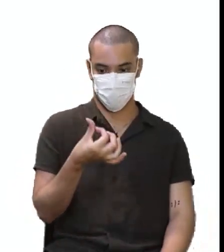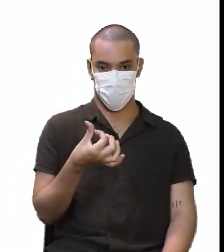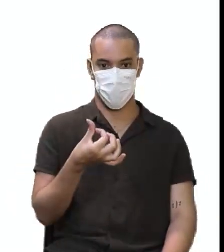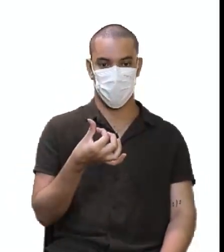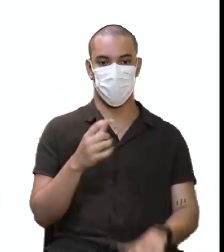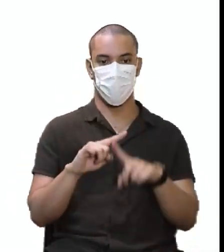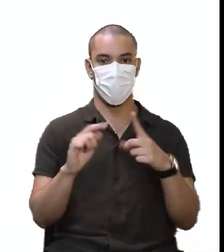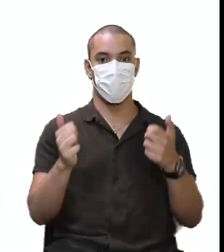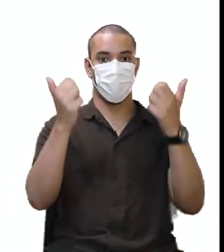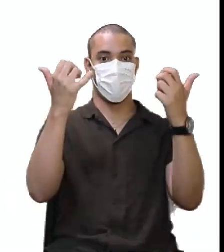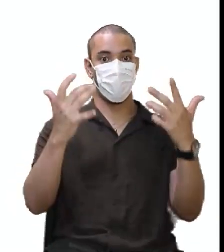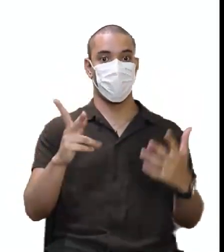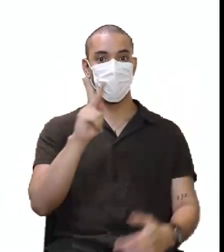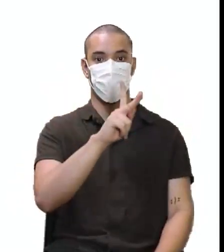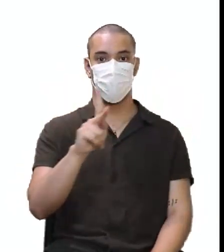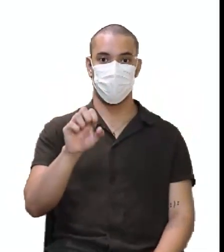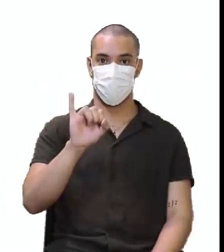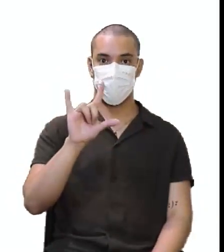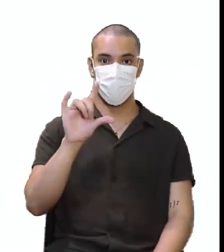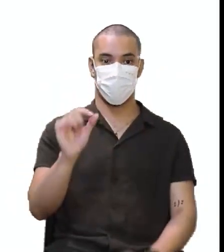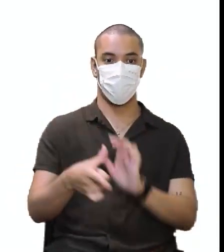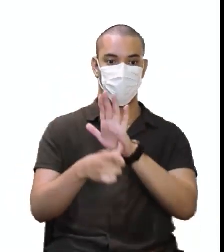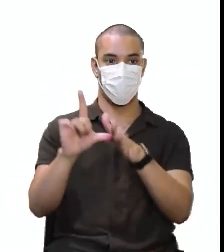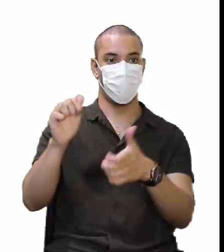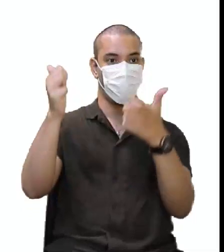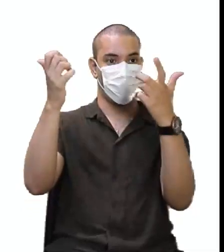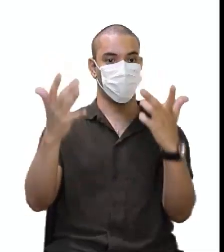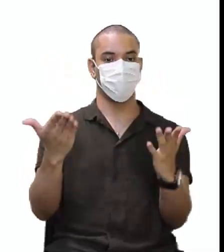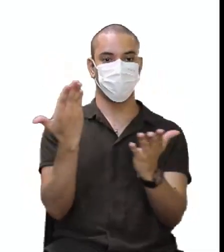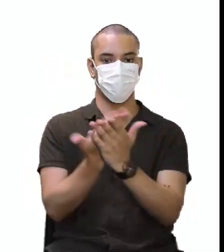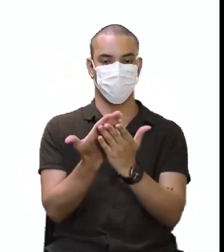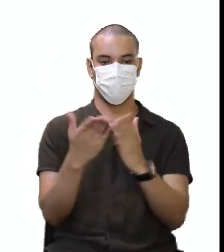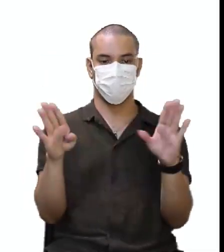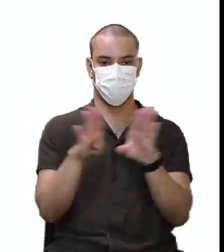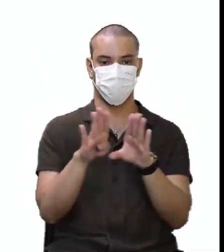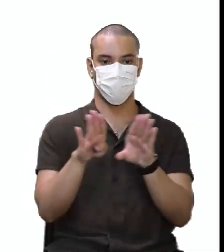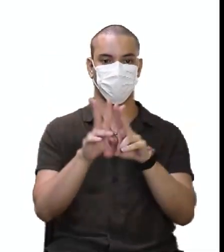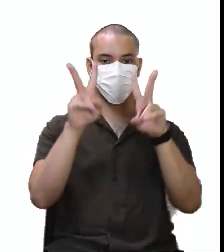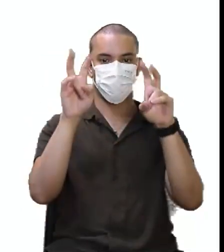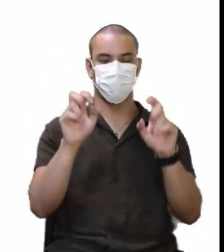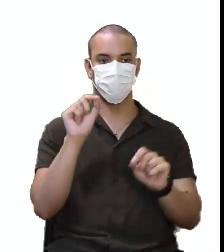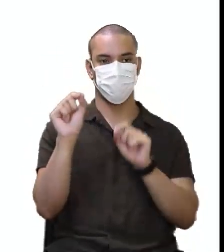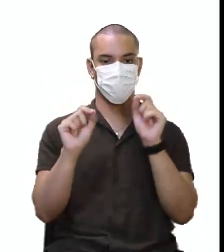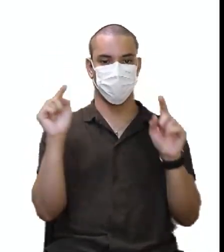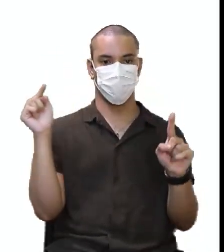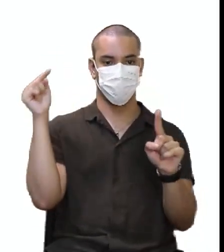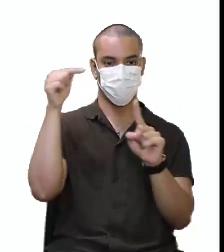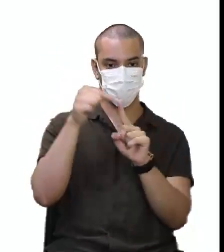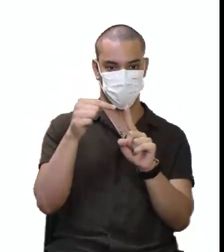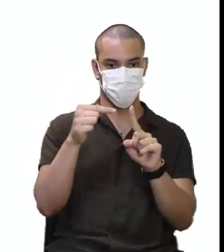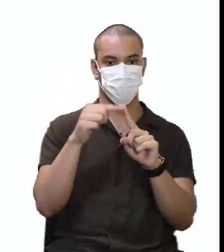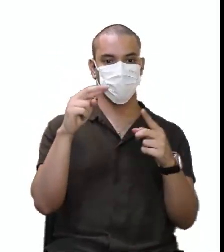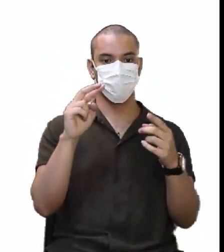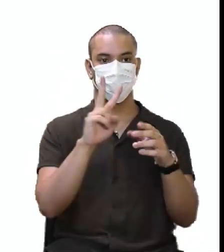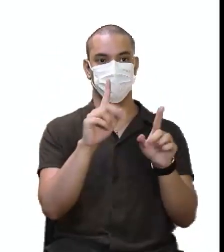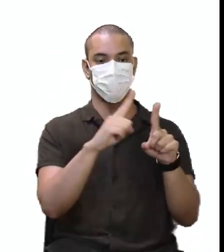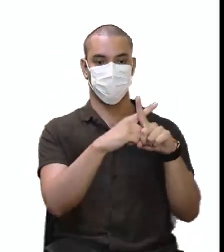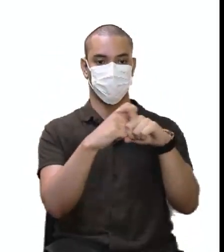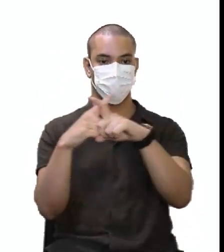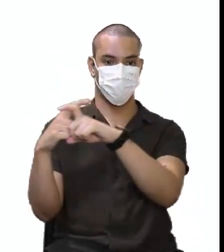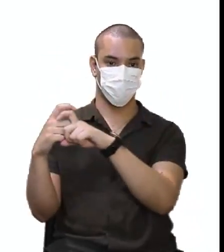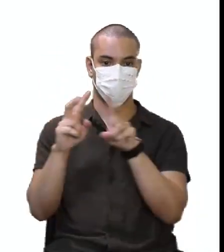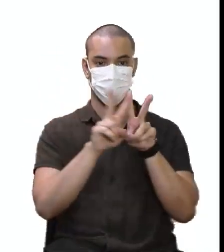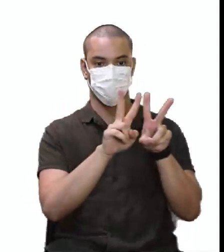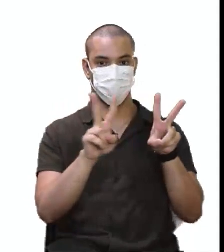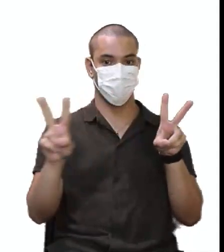a gente falou, o professor Silvinho também comentou na aula passada, a respeito dessa importância desses cromossomos, né? De sabermos onde